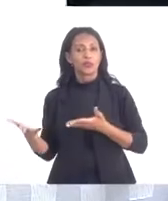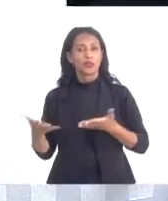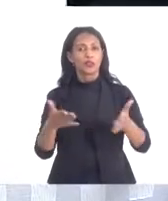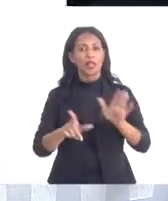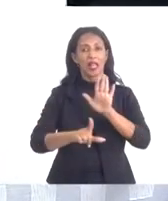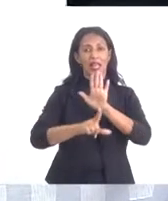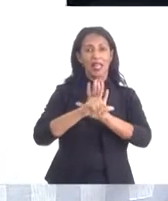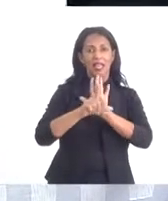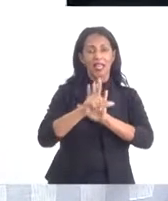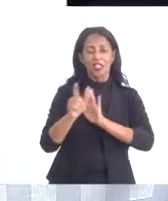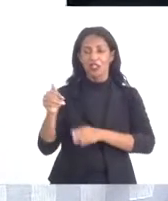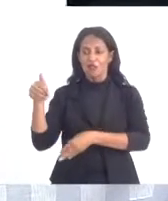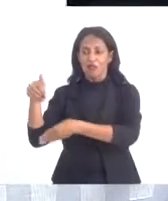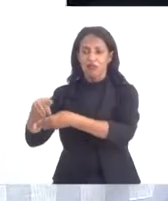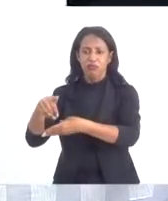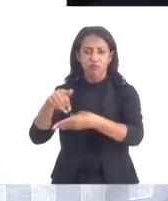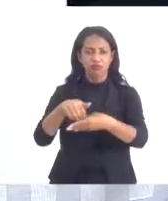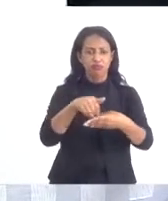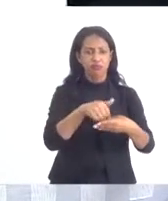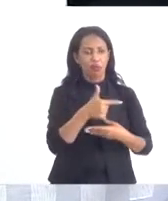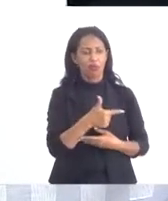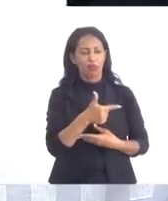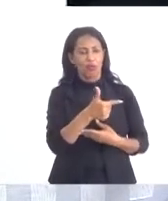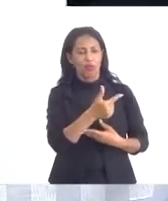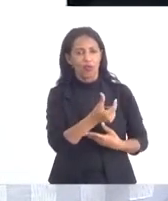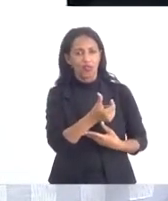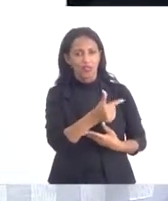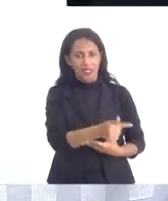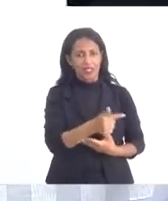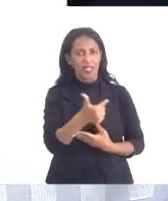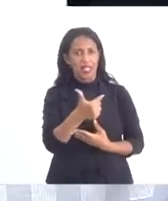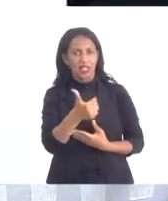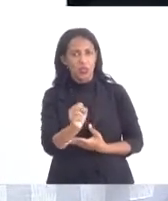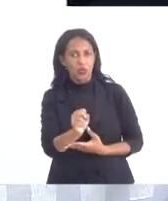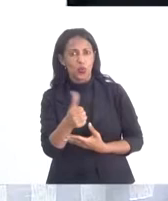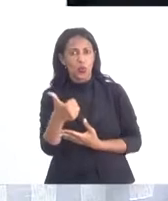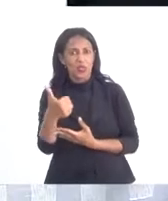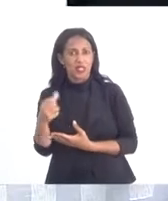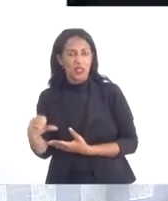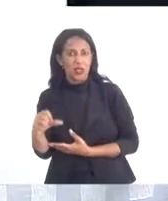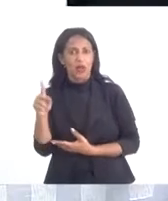leis votadas 17, 18 e 19 na Assembleia,